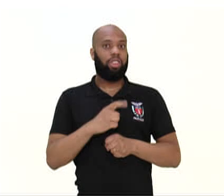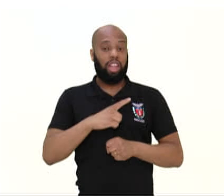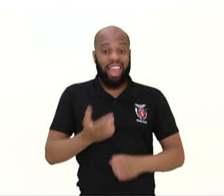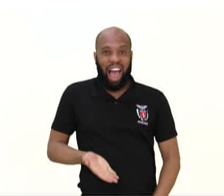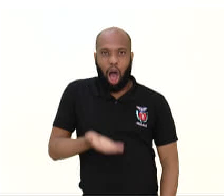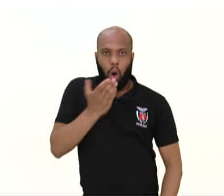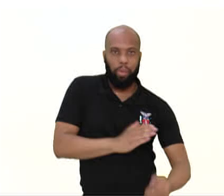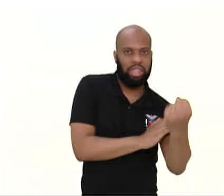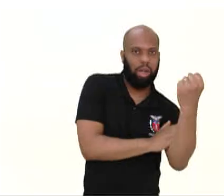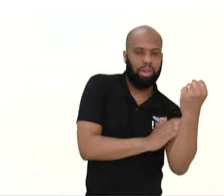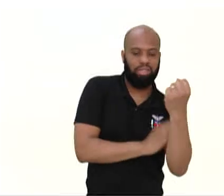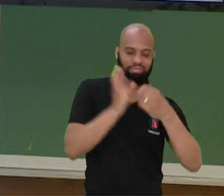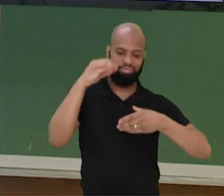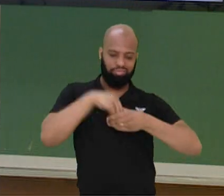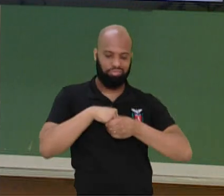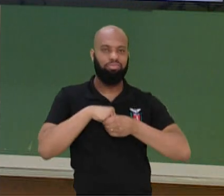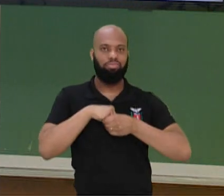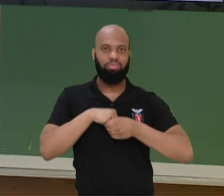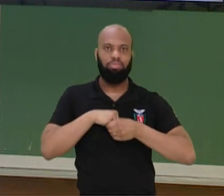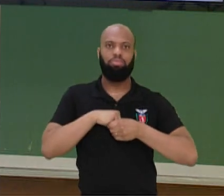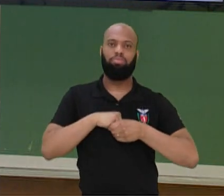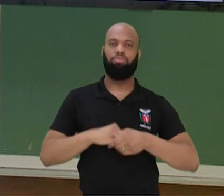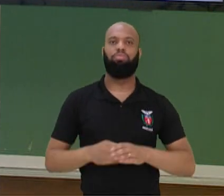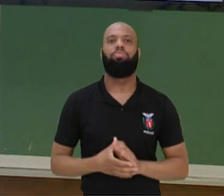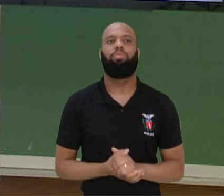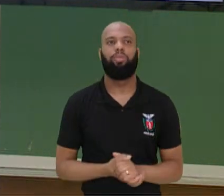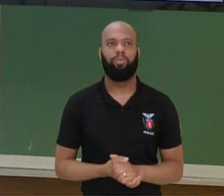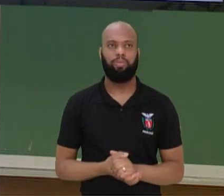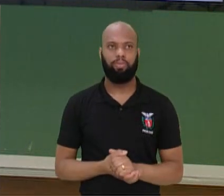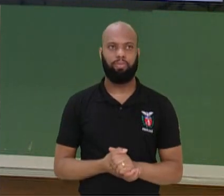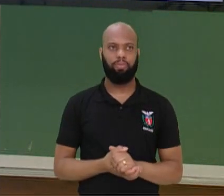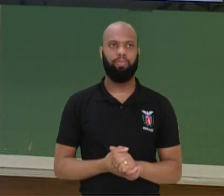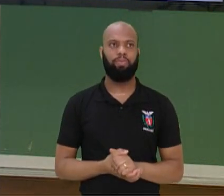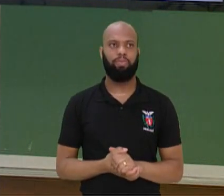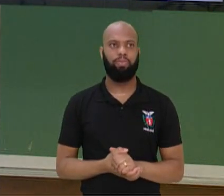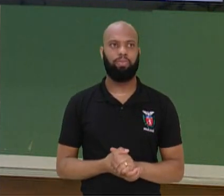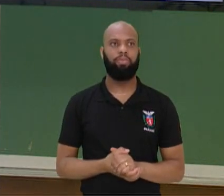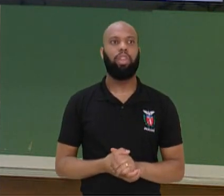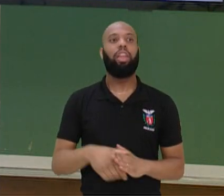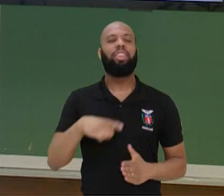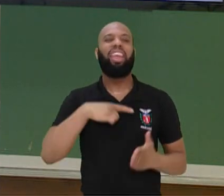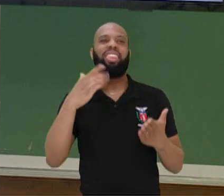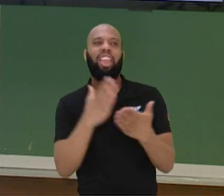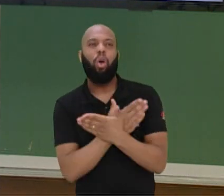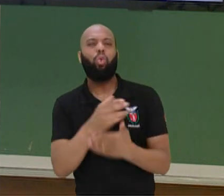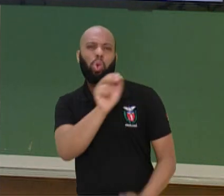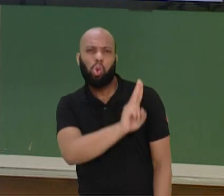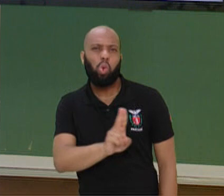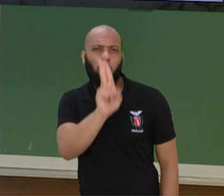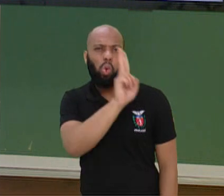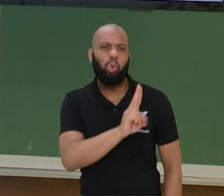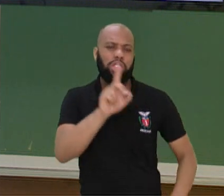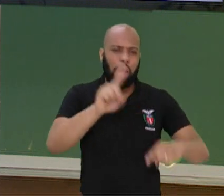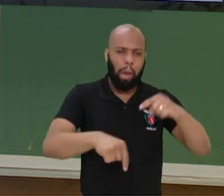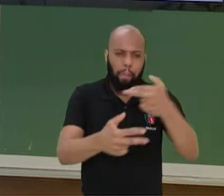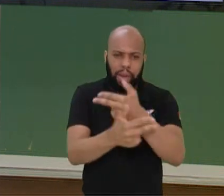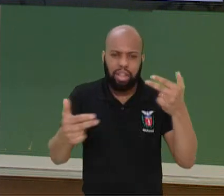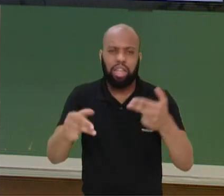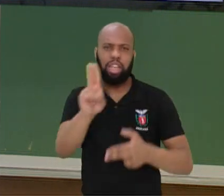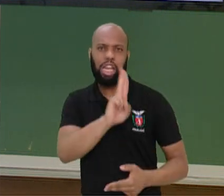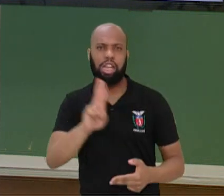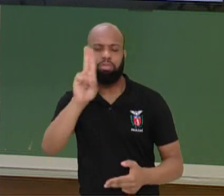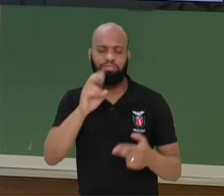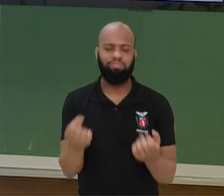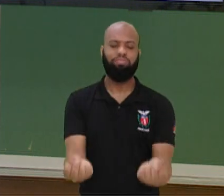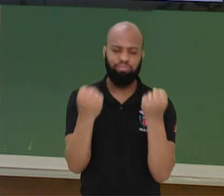intratorácica. E isso é que identifica a manobra de Valsalva. Alguns equipamentos que estão presentes no ambiente de